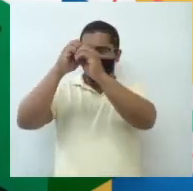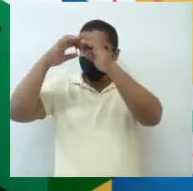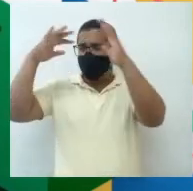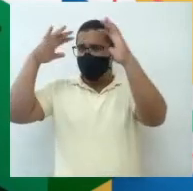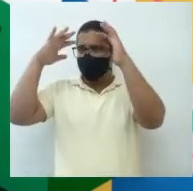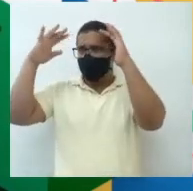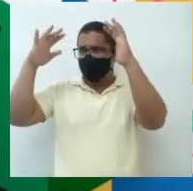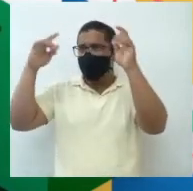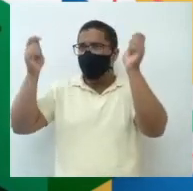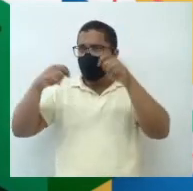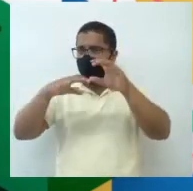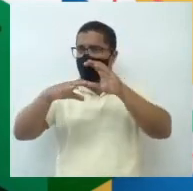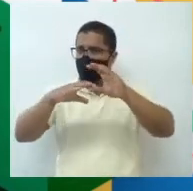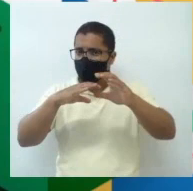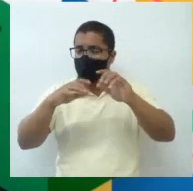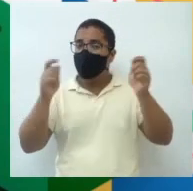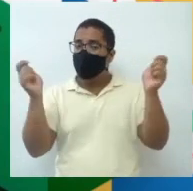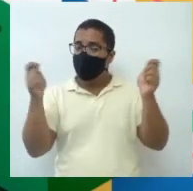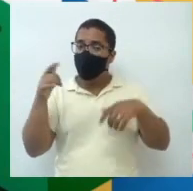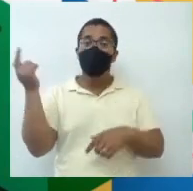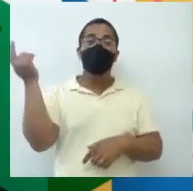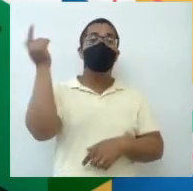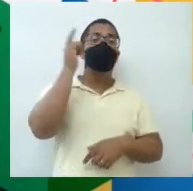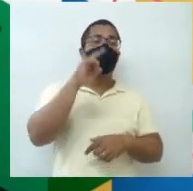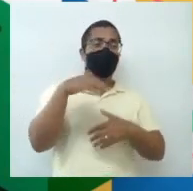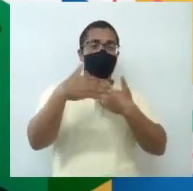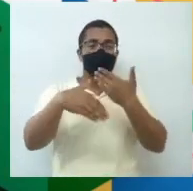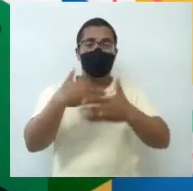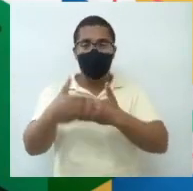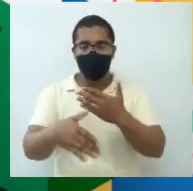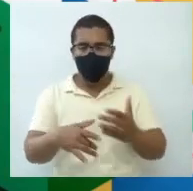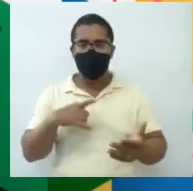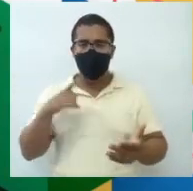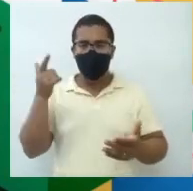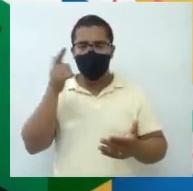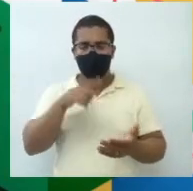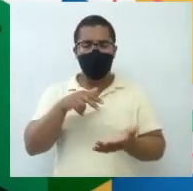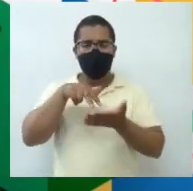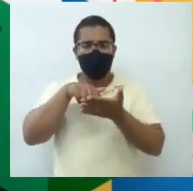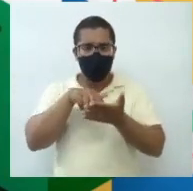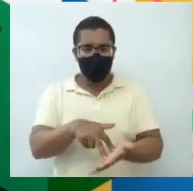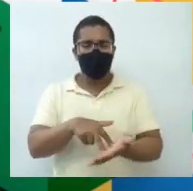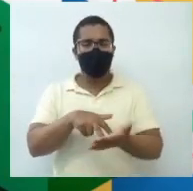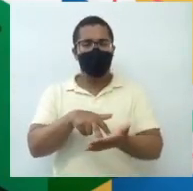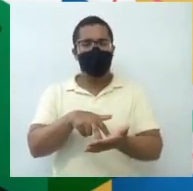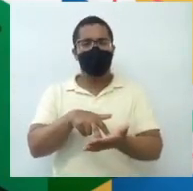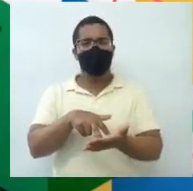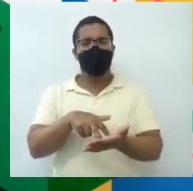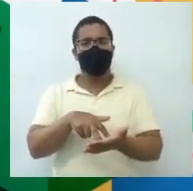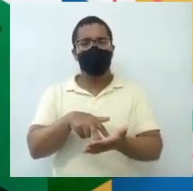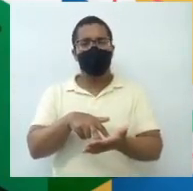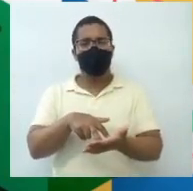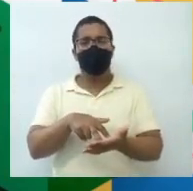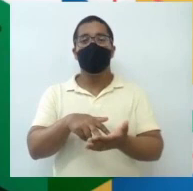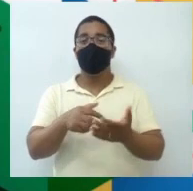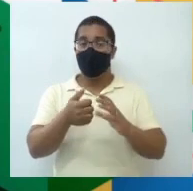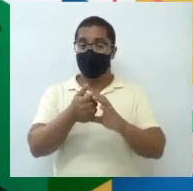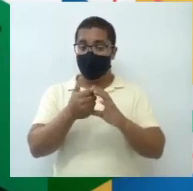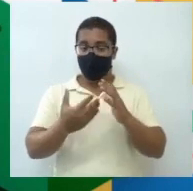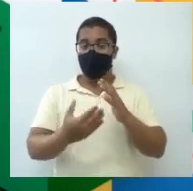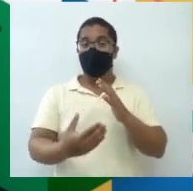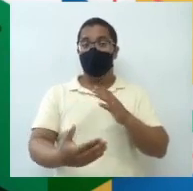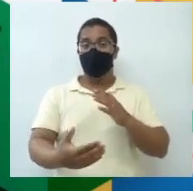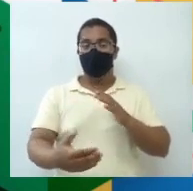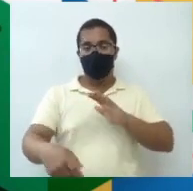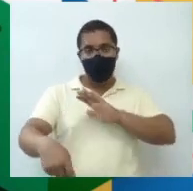comunicativa que vai me levar até uma uma base para que eu formo o princípio que vai conduzir a minha